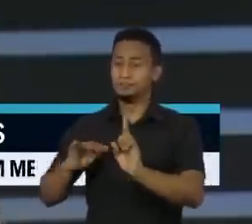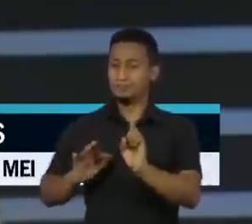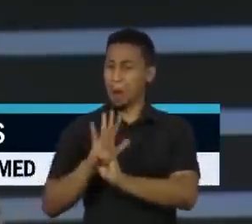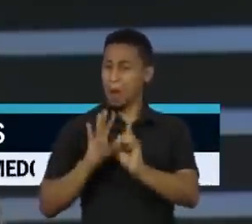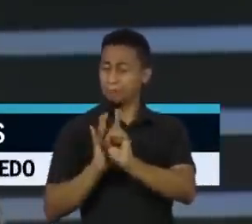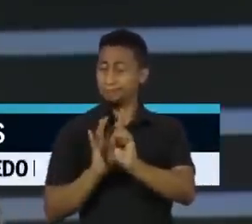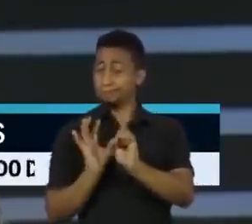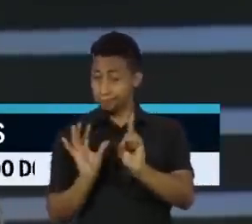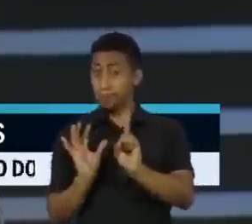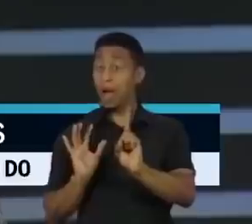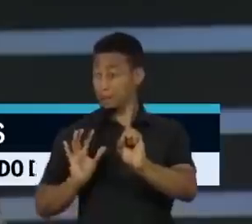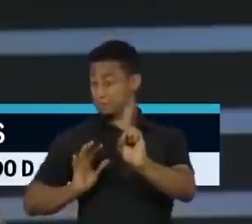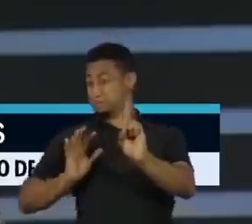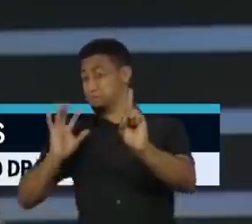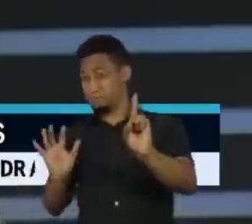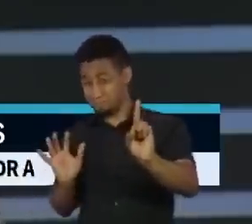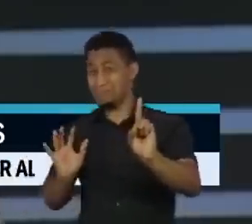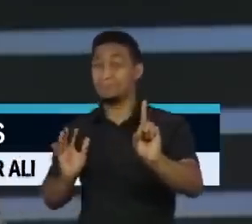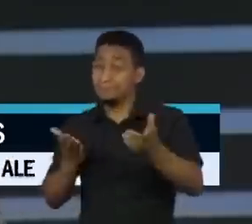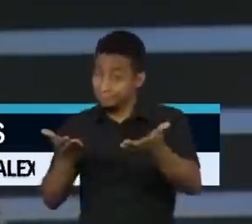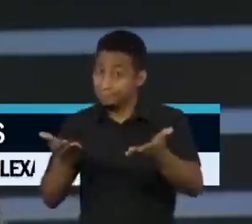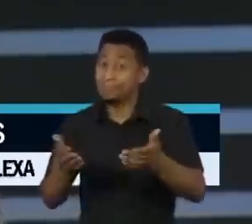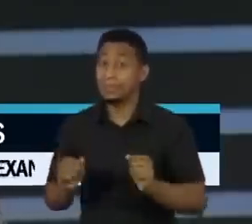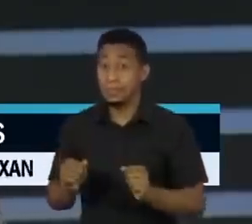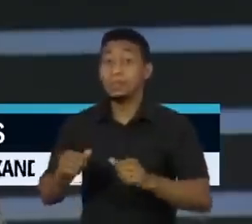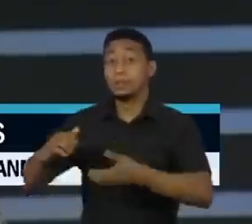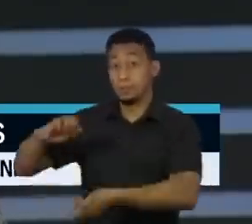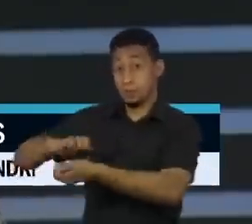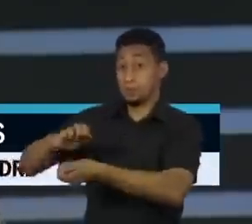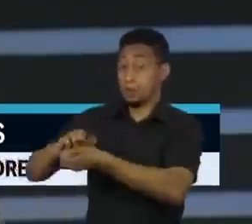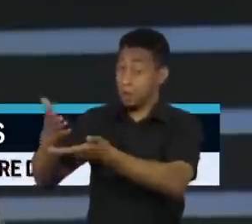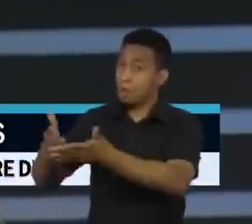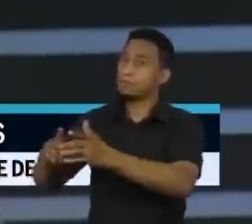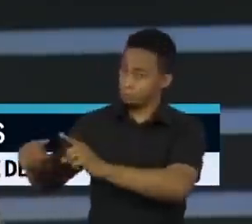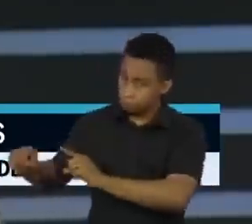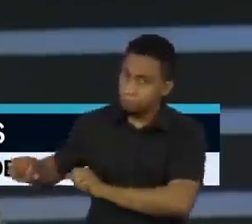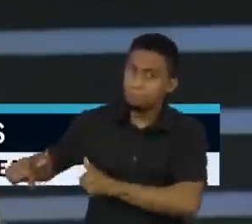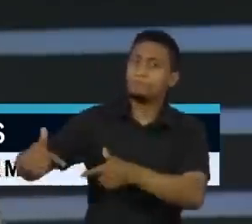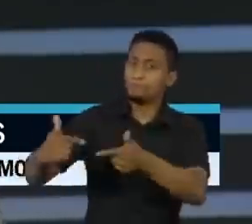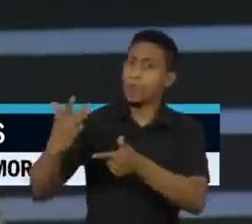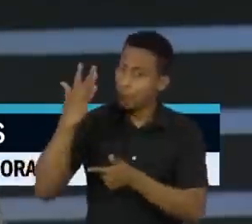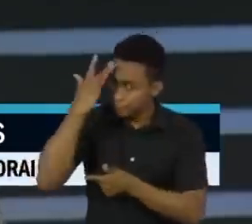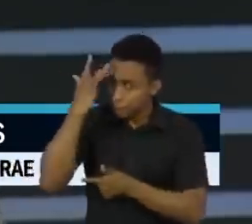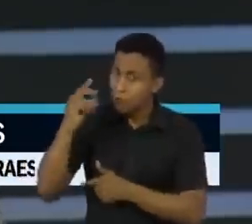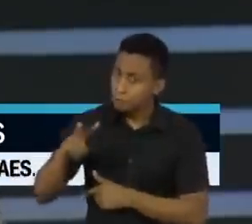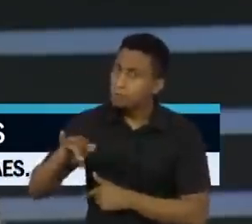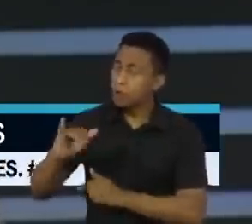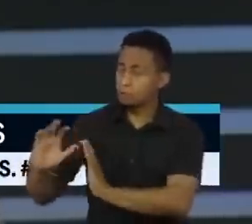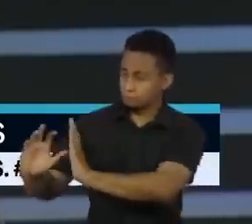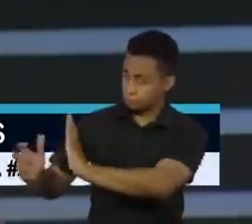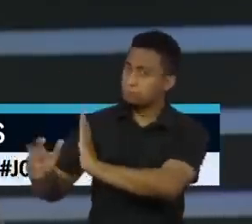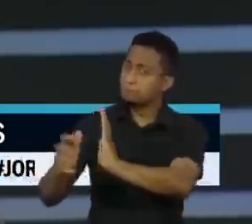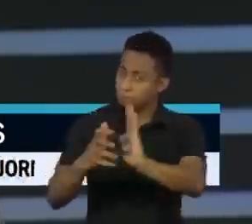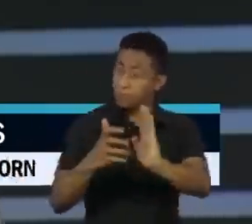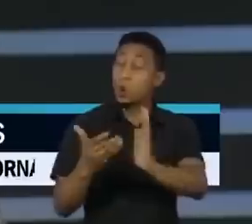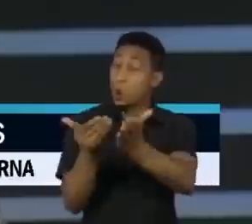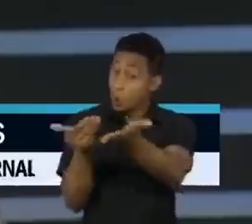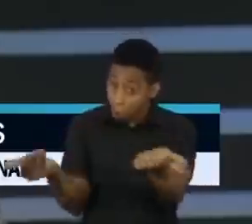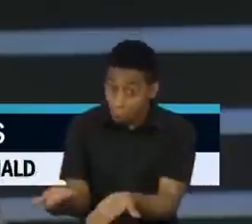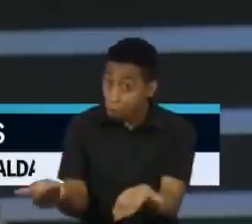mais. Certamente, o Supremo Tribunal Federal vai reagir fortemente amanhã. Os partidos políticos, desde